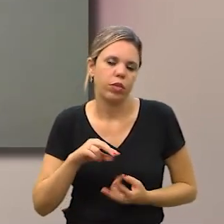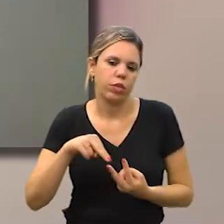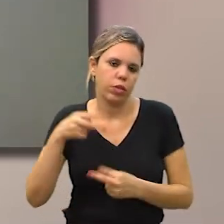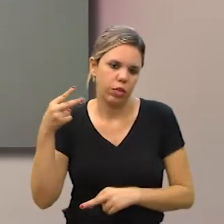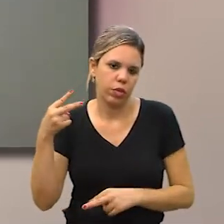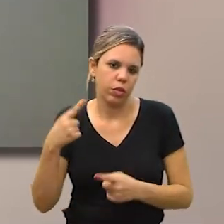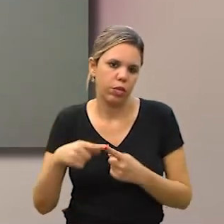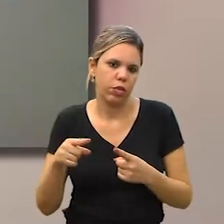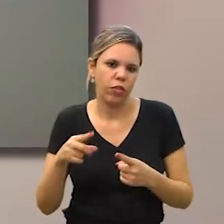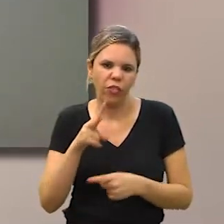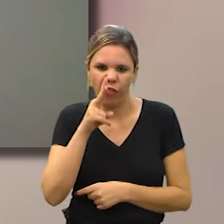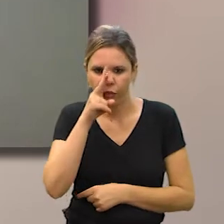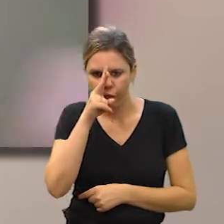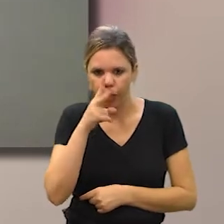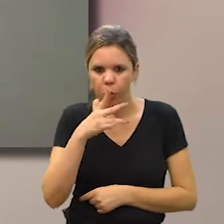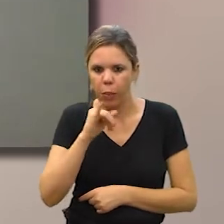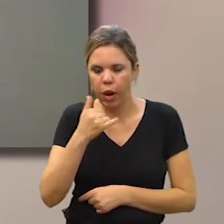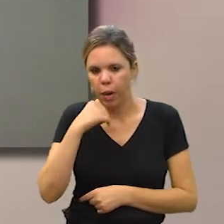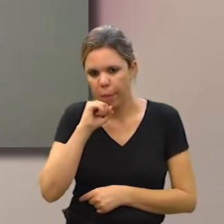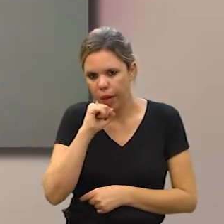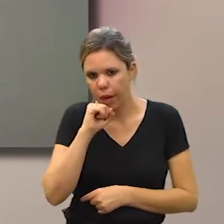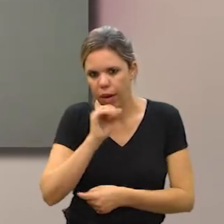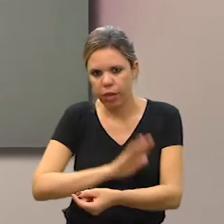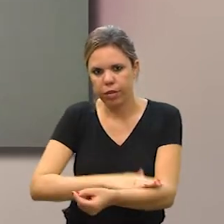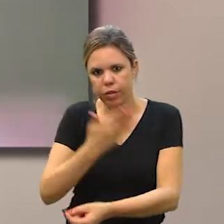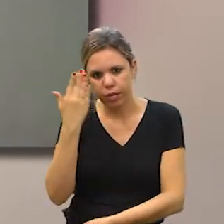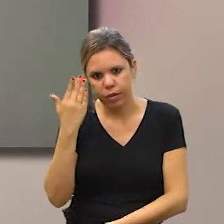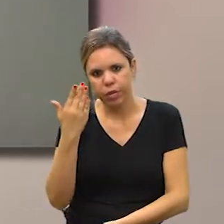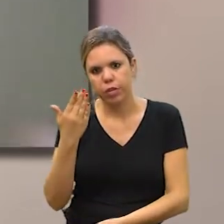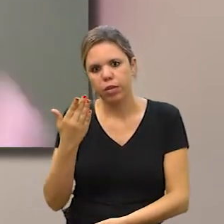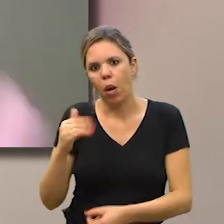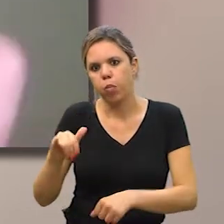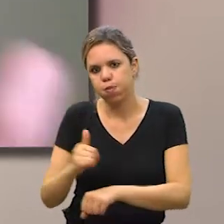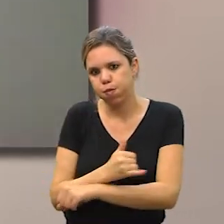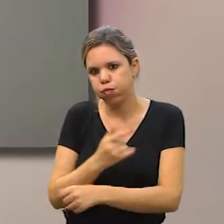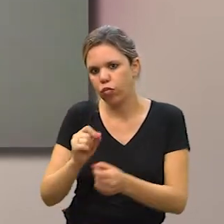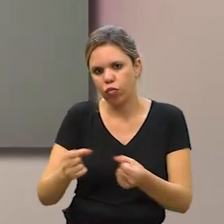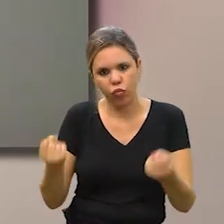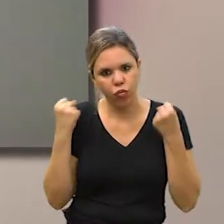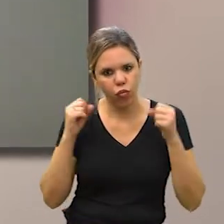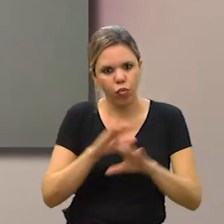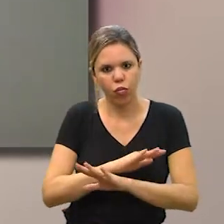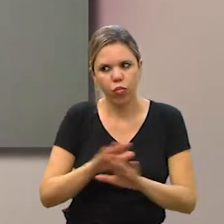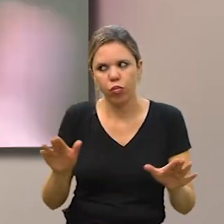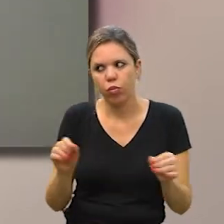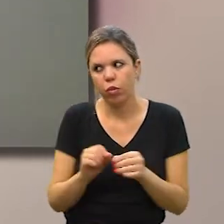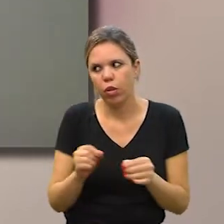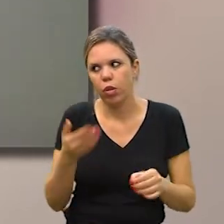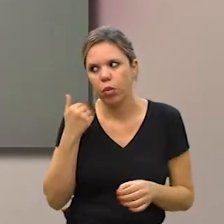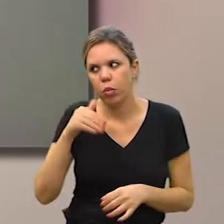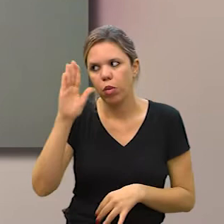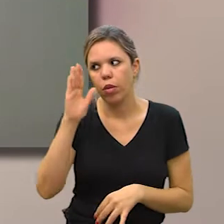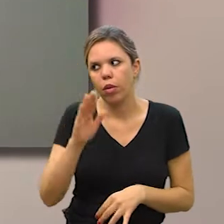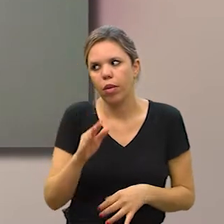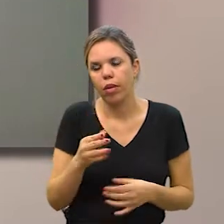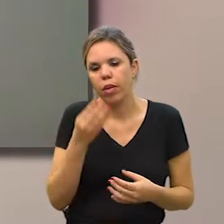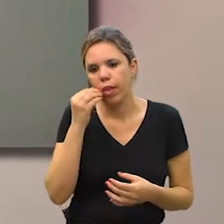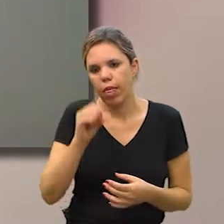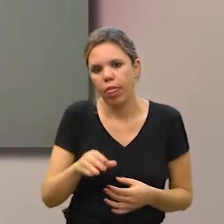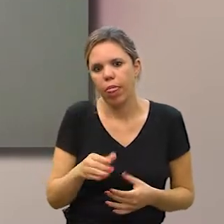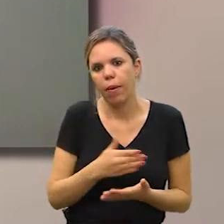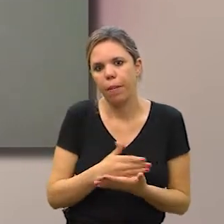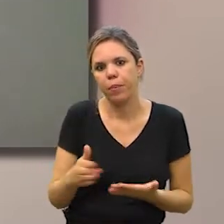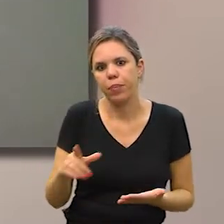carga genética forte dá um pai e mãe e pertence ela foram obesa não fizer atividade física consumir mais são